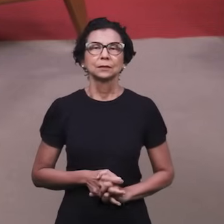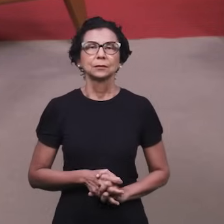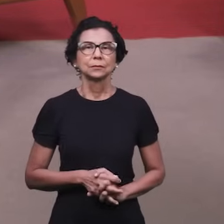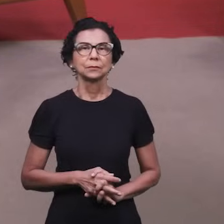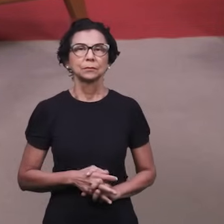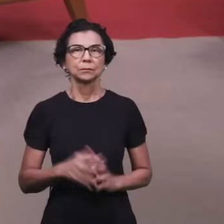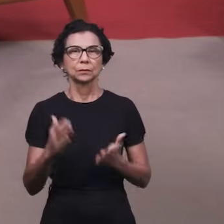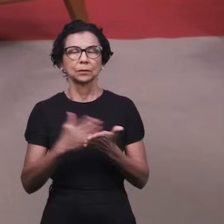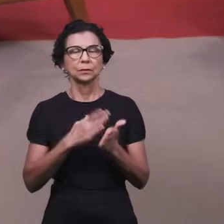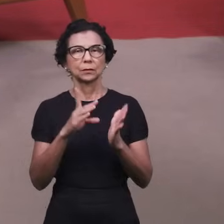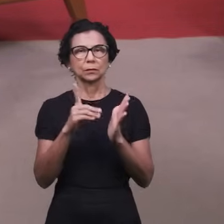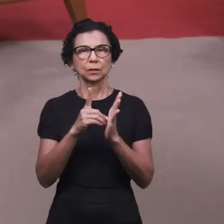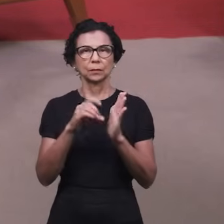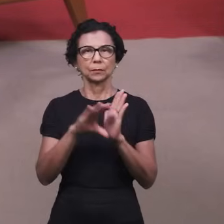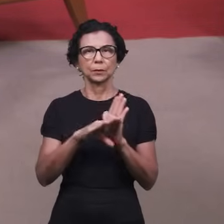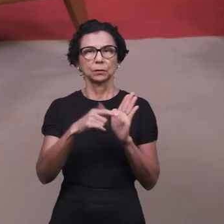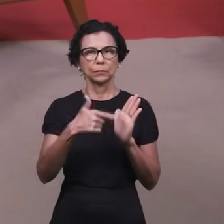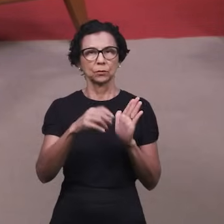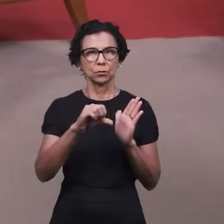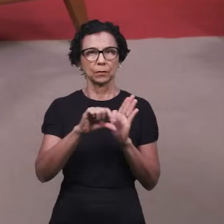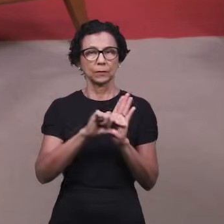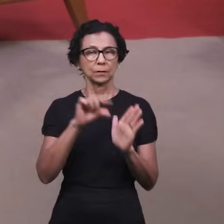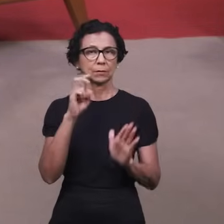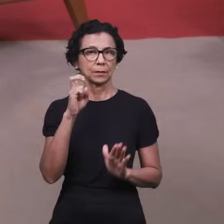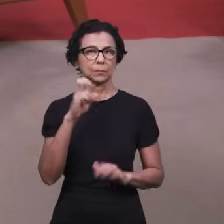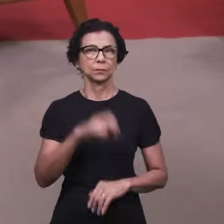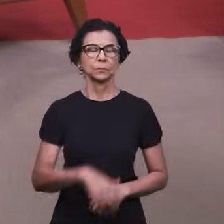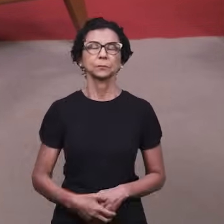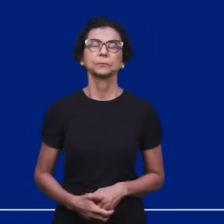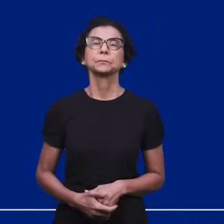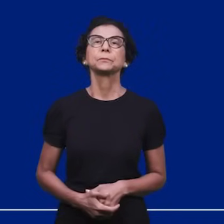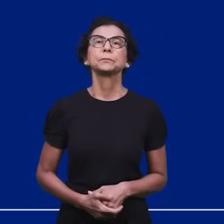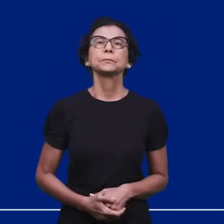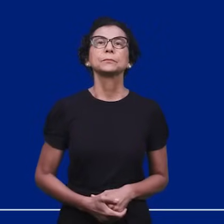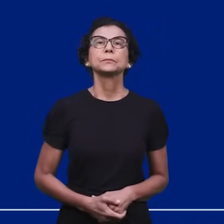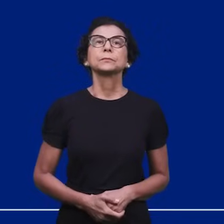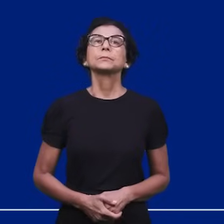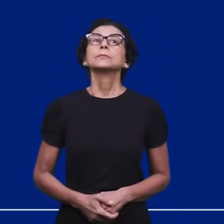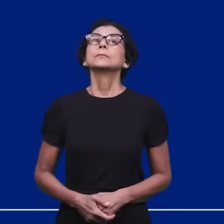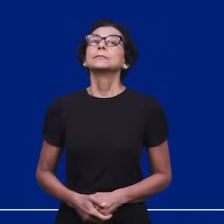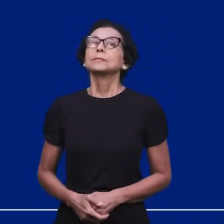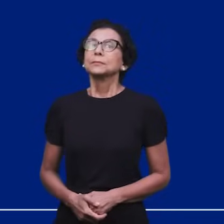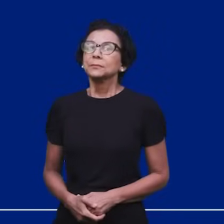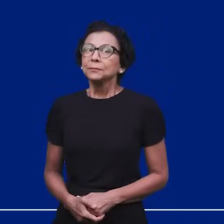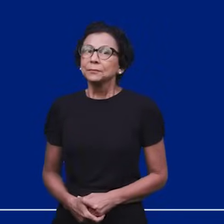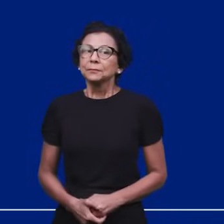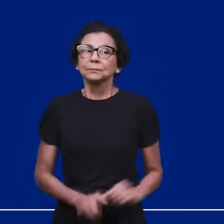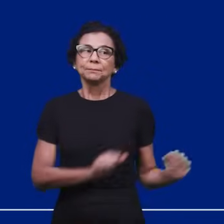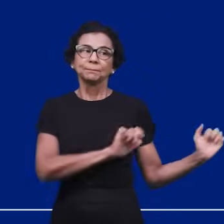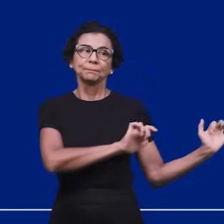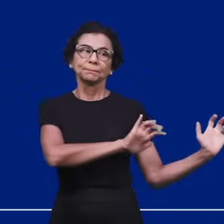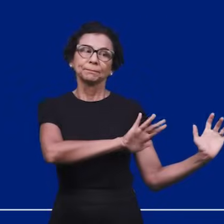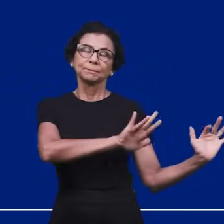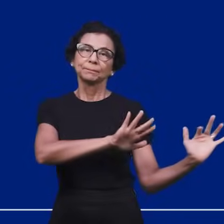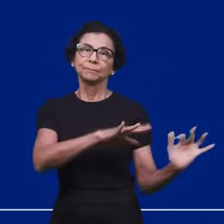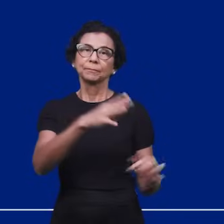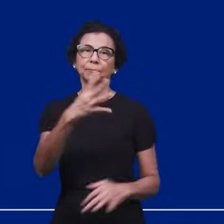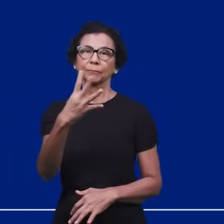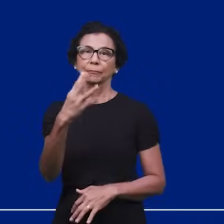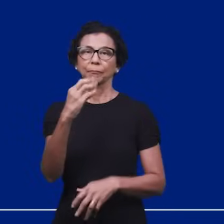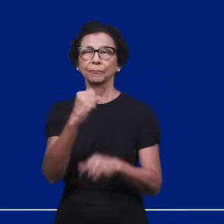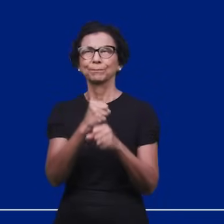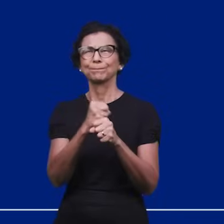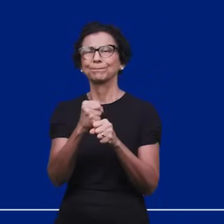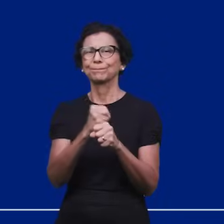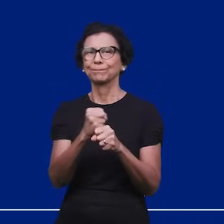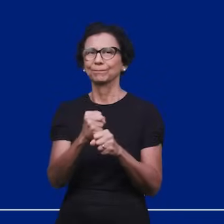lá. Deuteronômio capítulo 29, verso 5 diz assim: E 40 anos vos fiz andar pelo